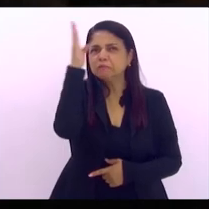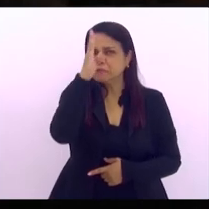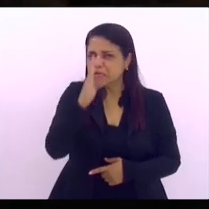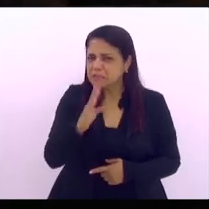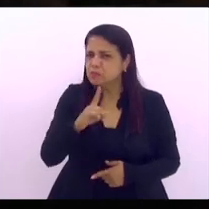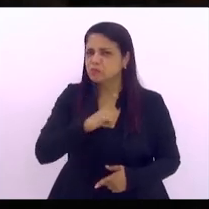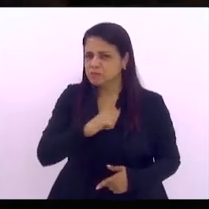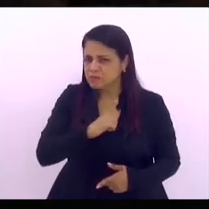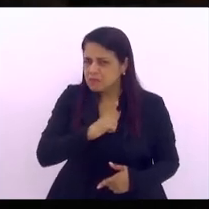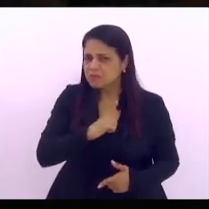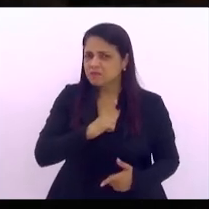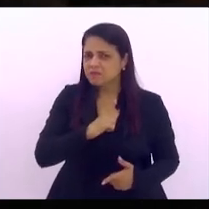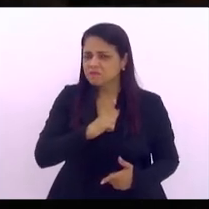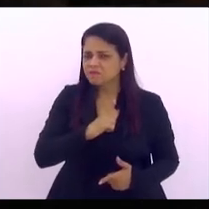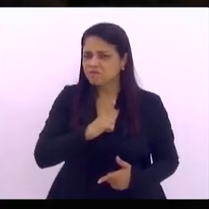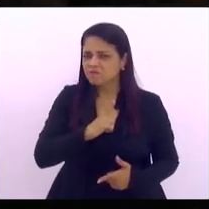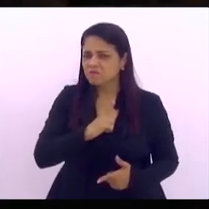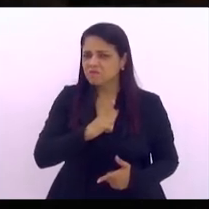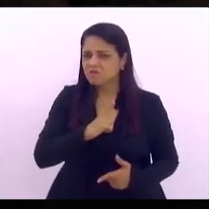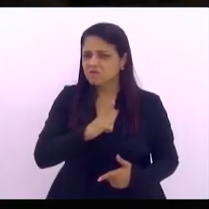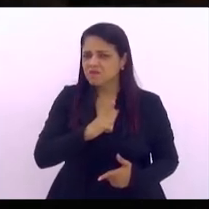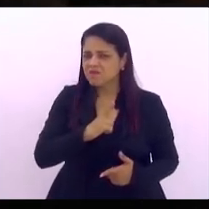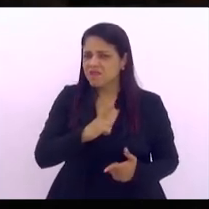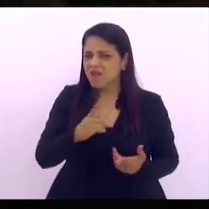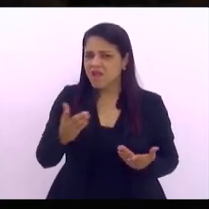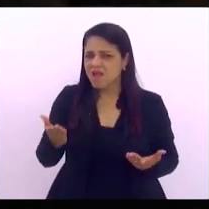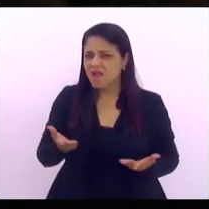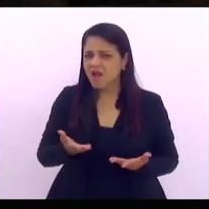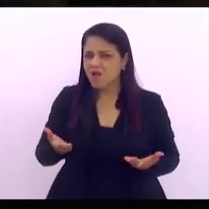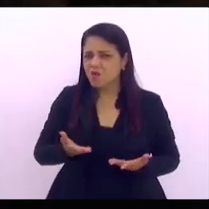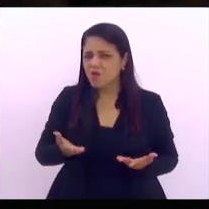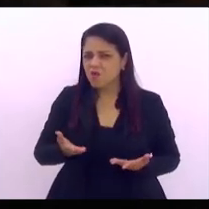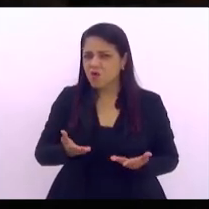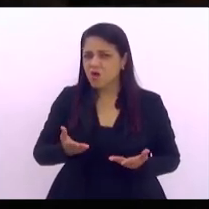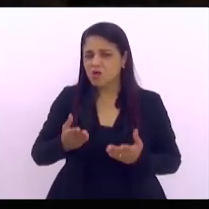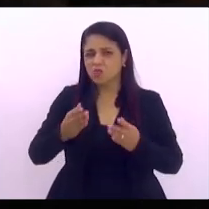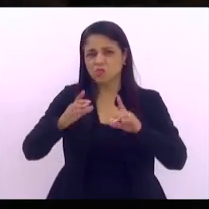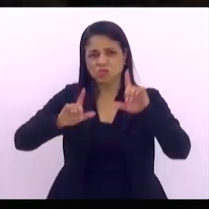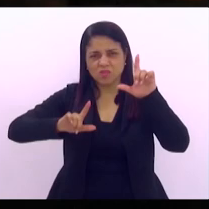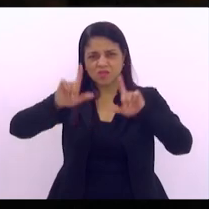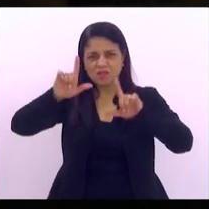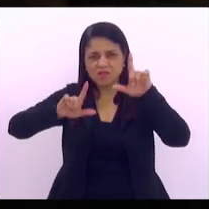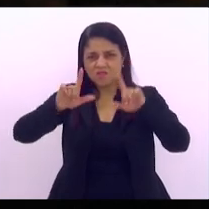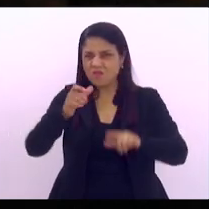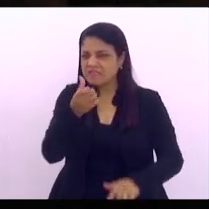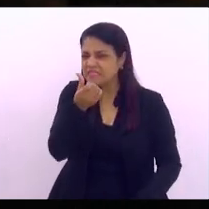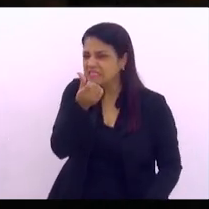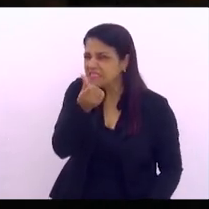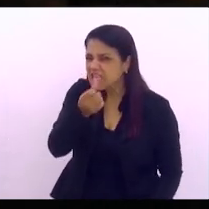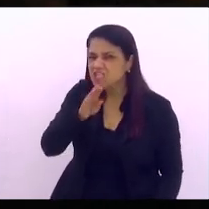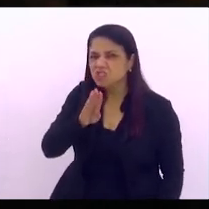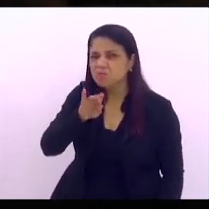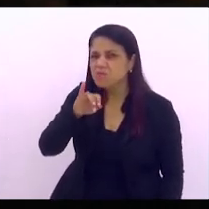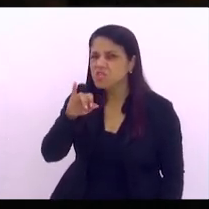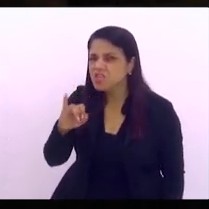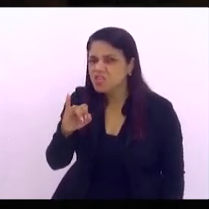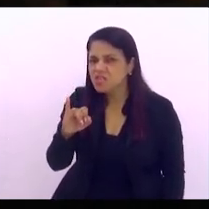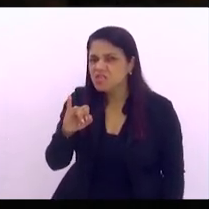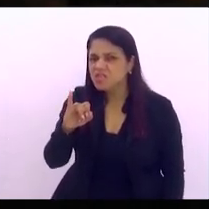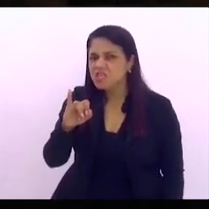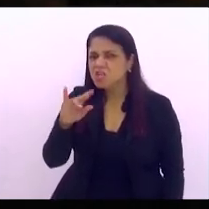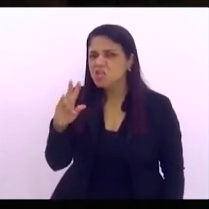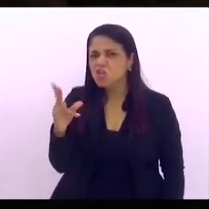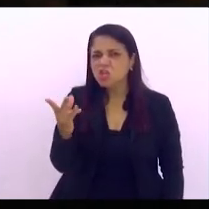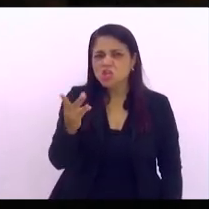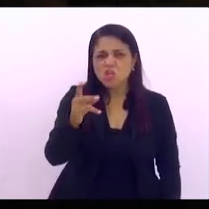temos, enterrar como enterrou agora, só num canal de televisão, 6 bi, num único comercial